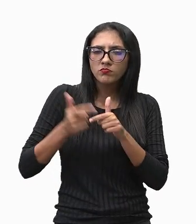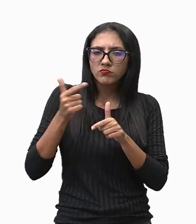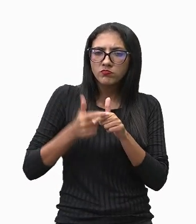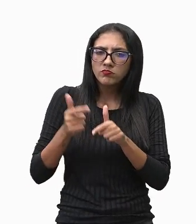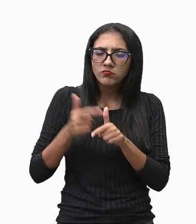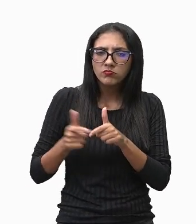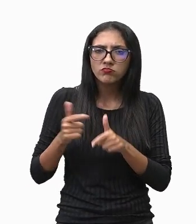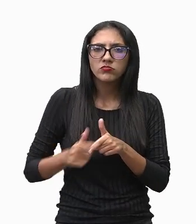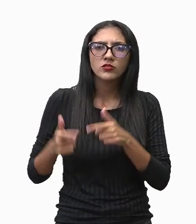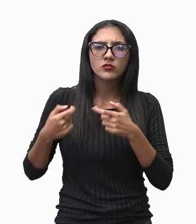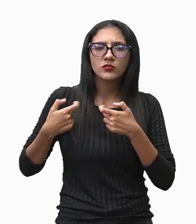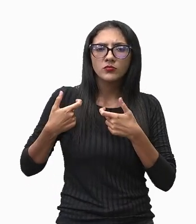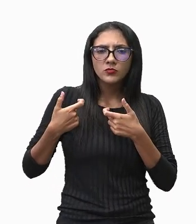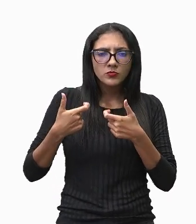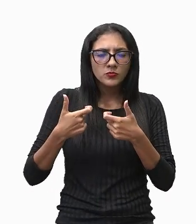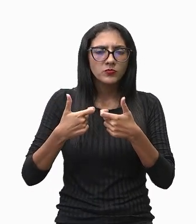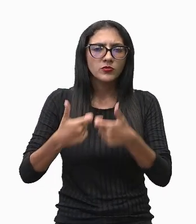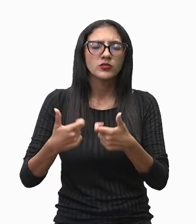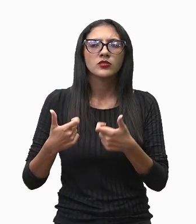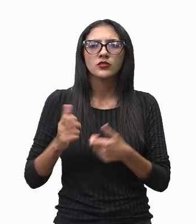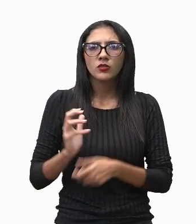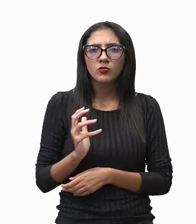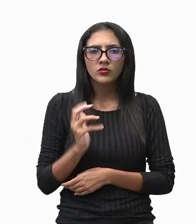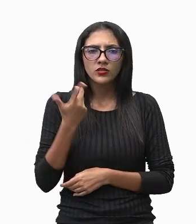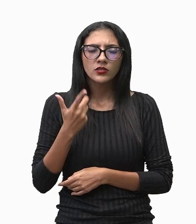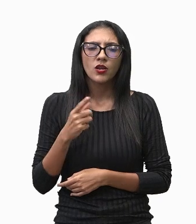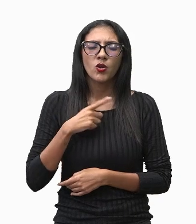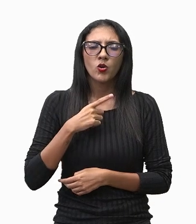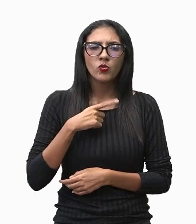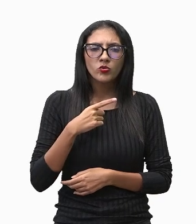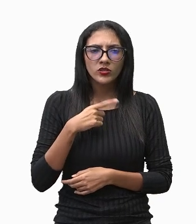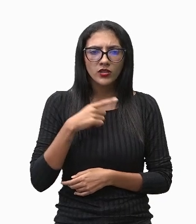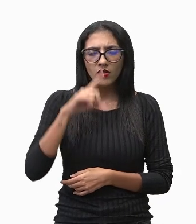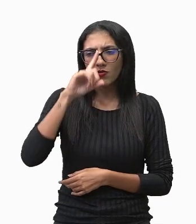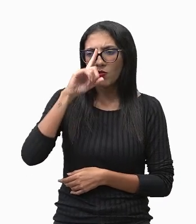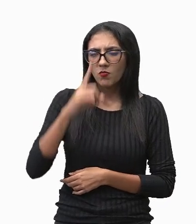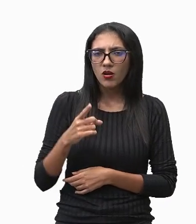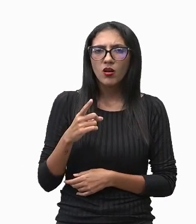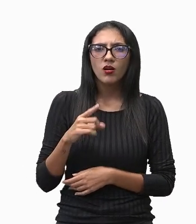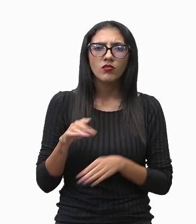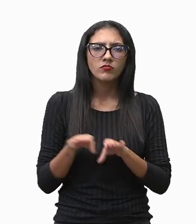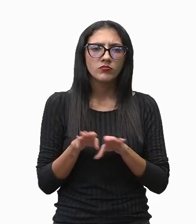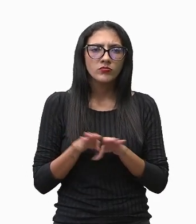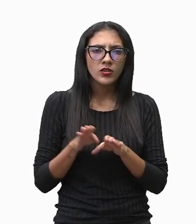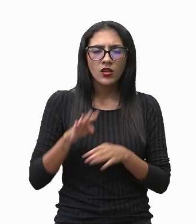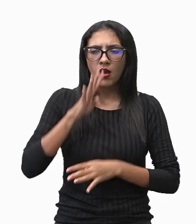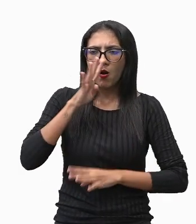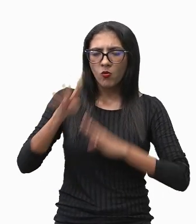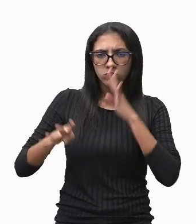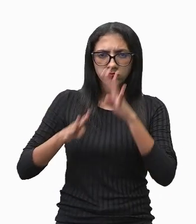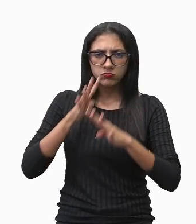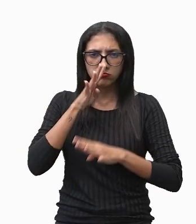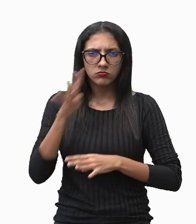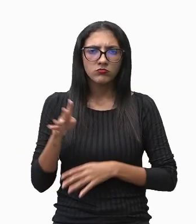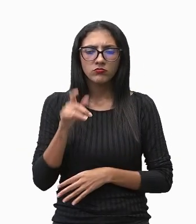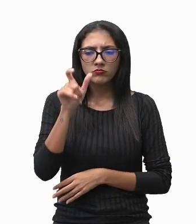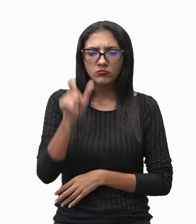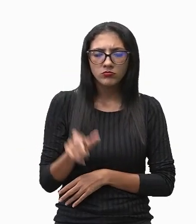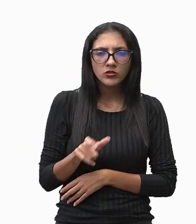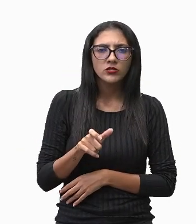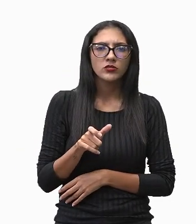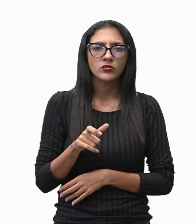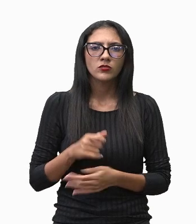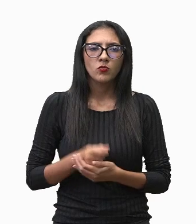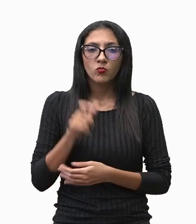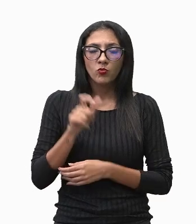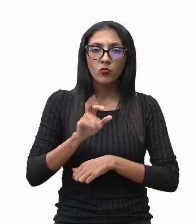aí pelos Estados Unidos, né, acusando o Iraque, né, acusando Saddam Hussein,